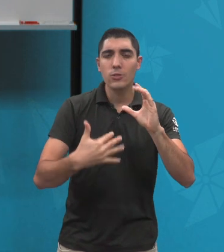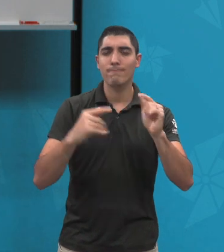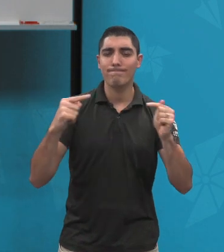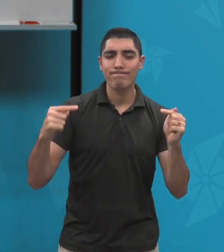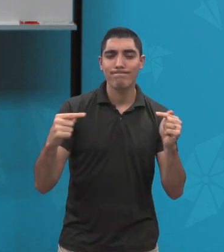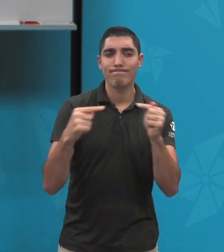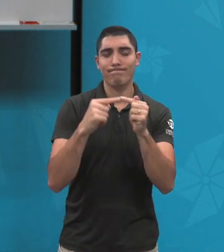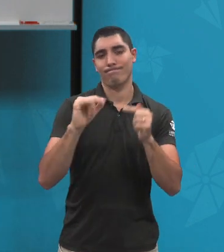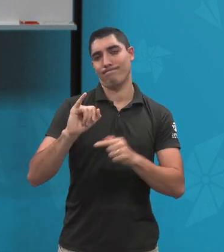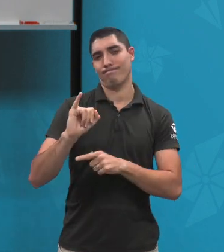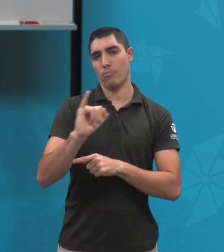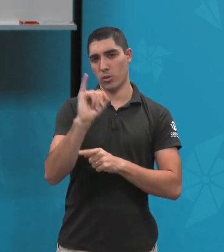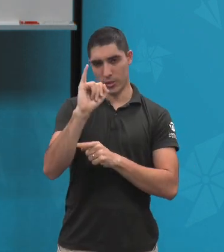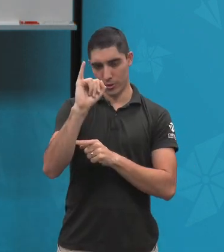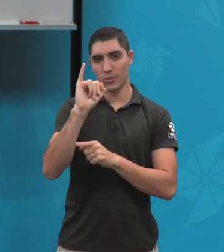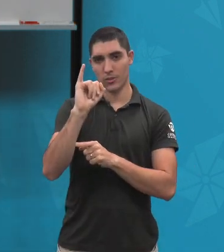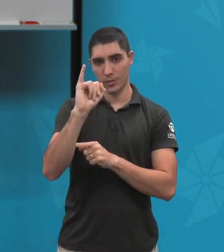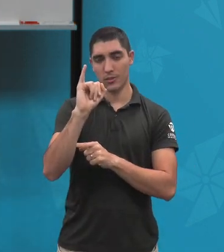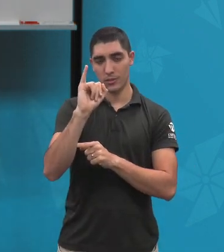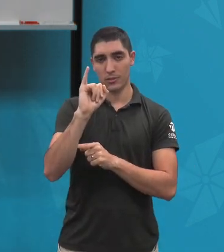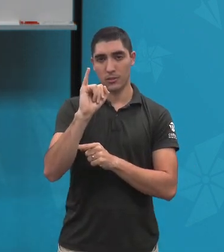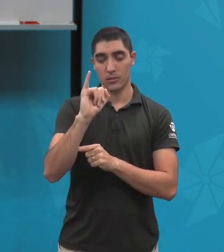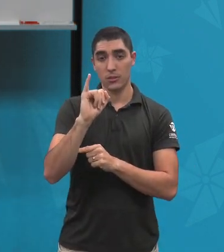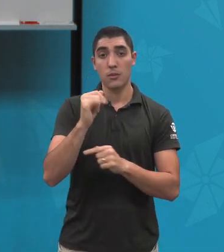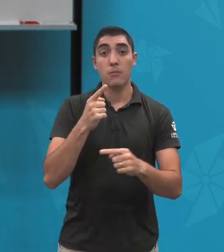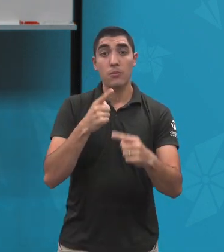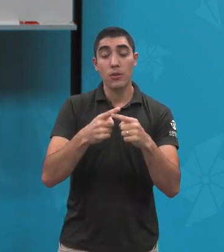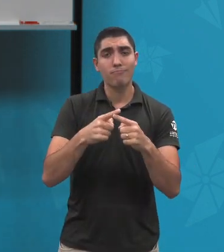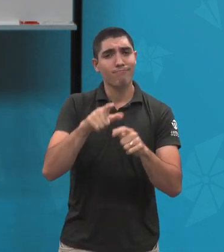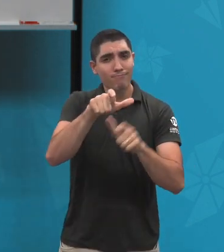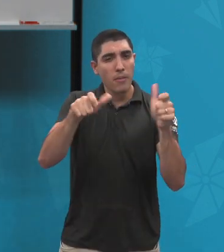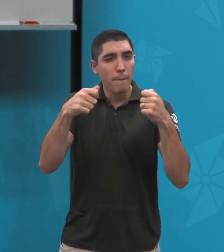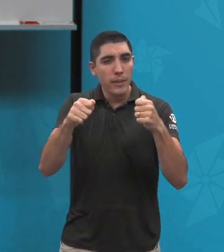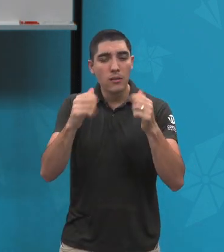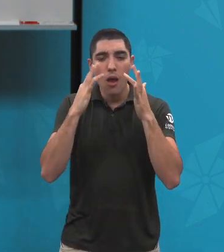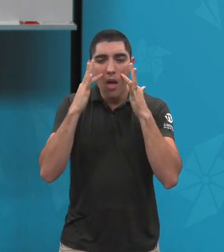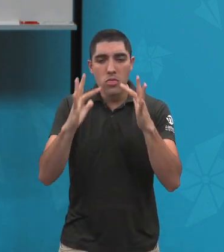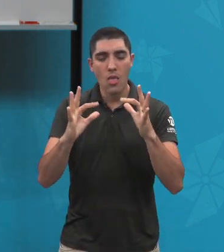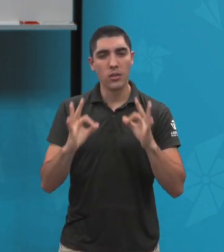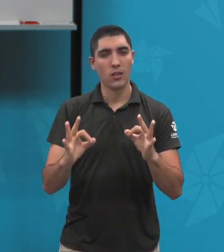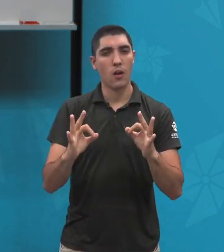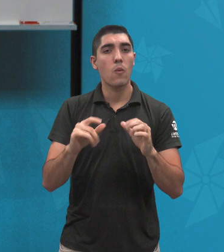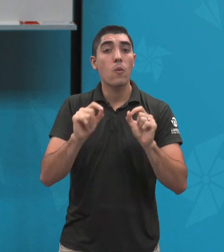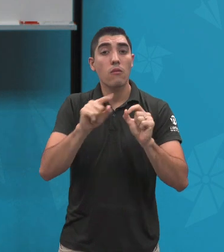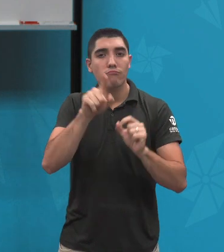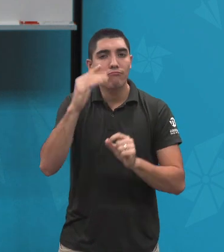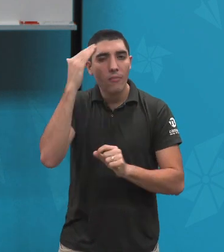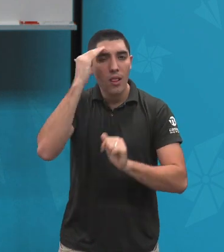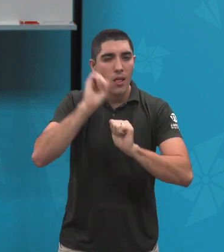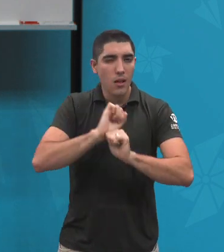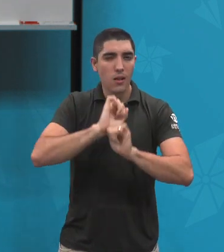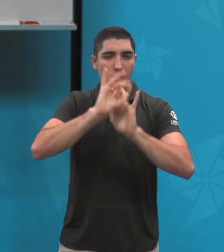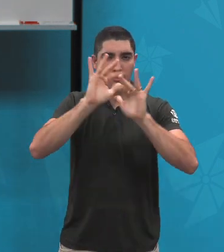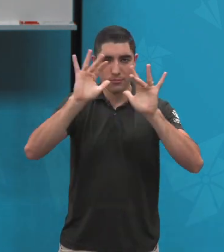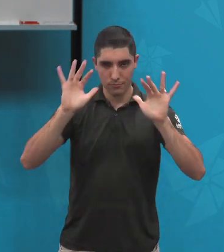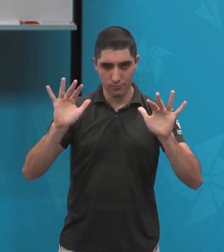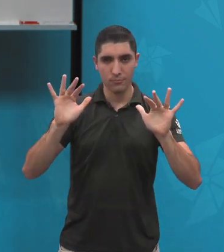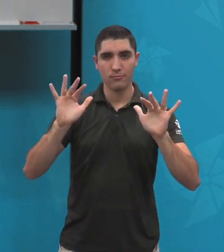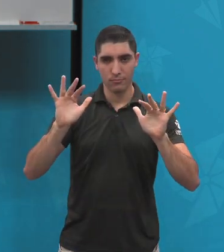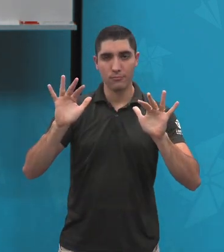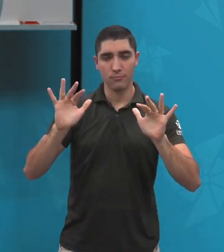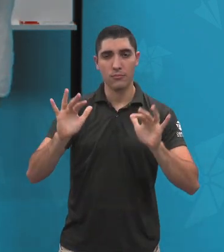características importantes que merecem a atenção de vocês. E é justamente aí que a gente vai